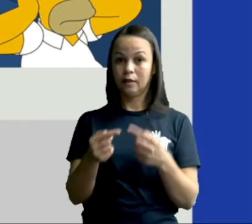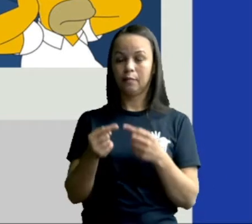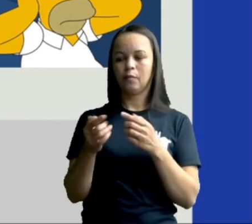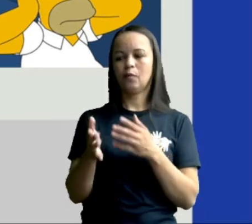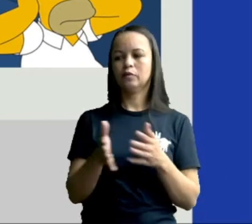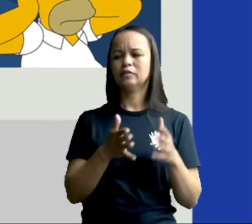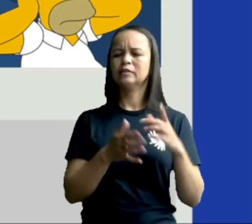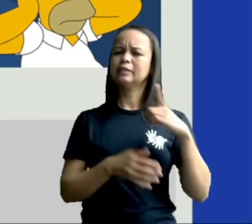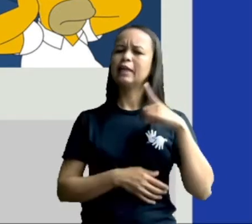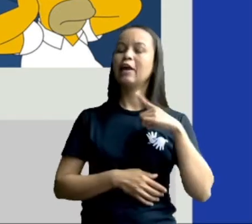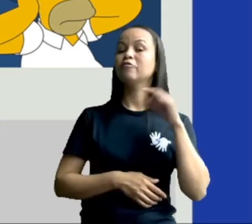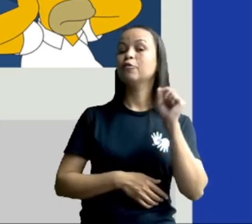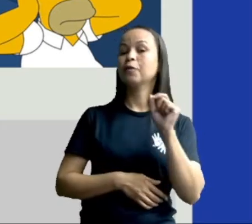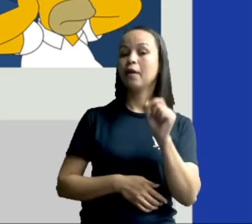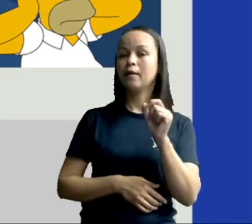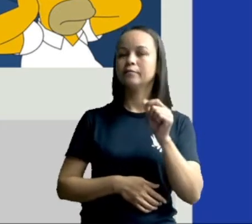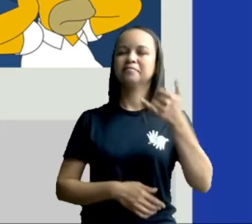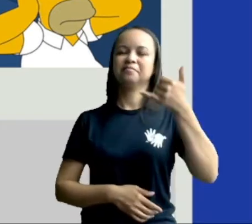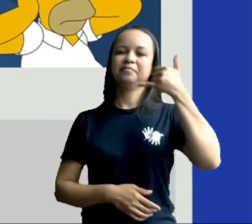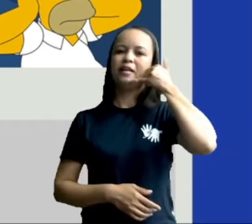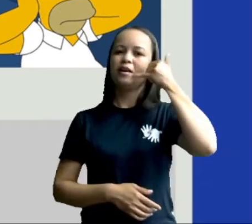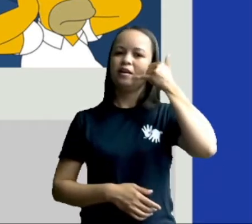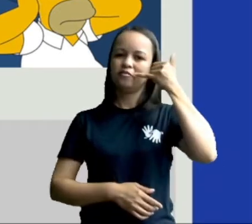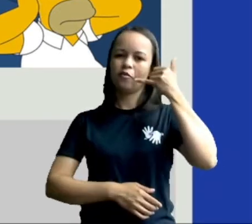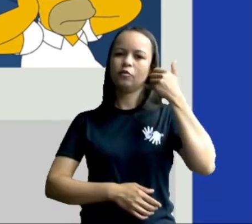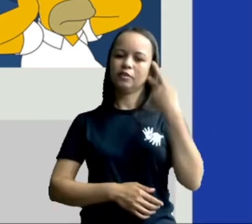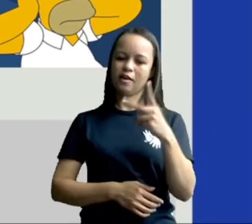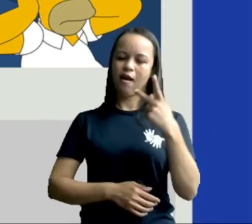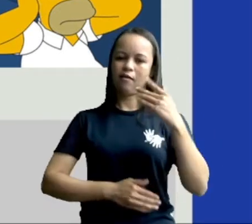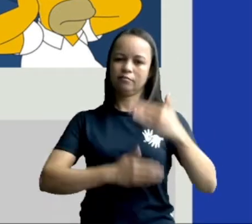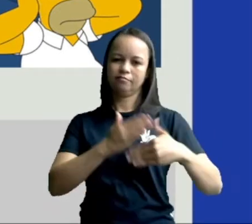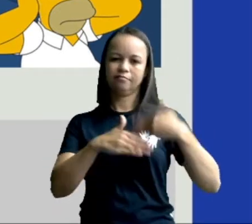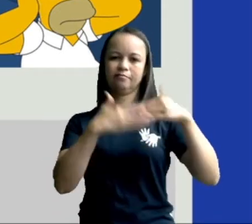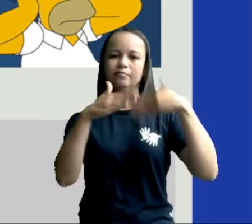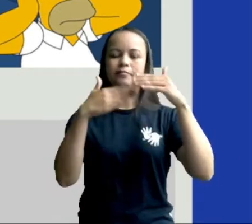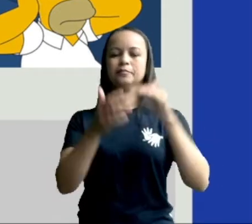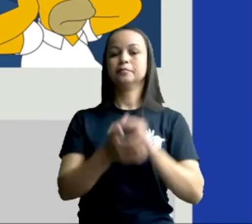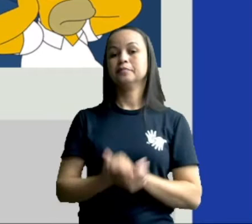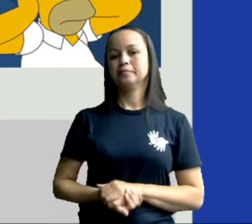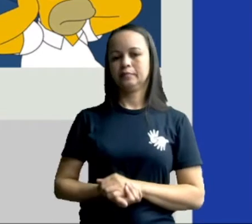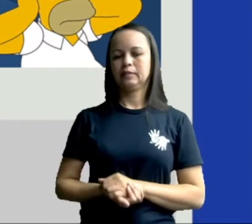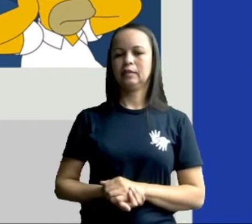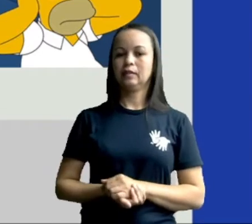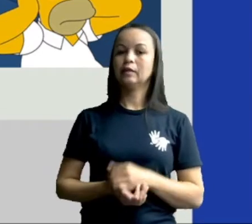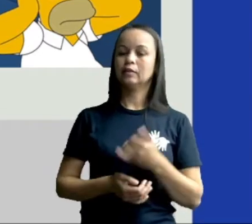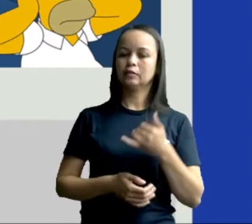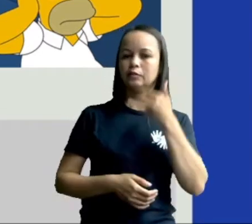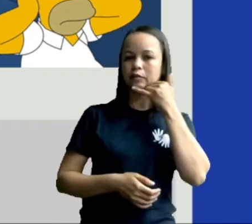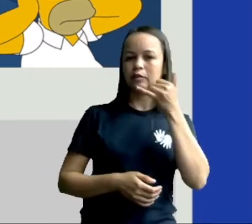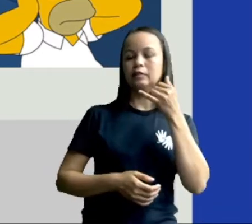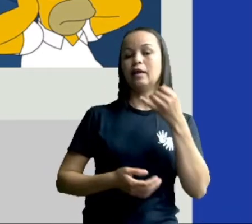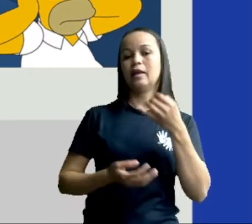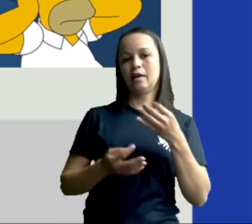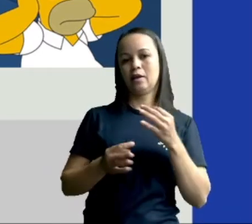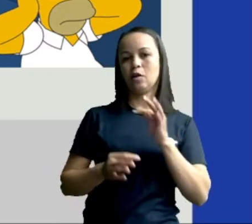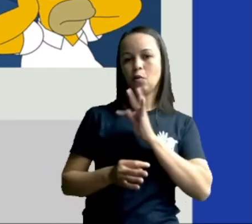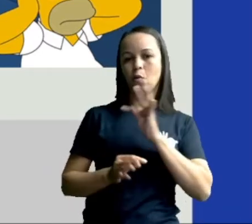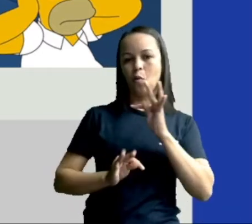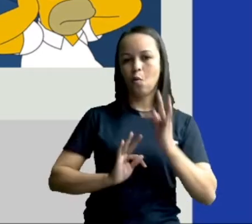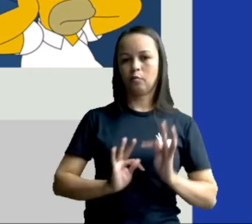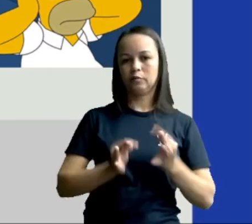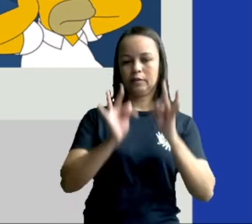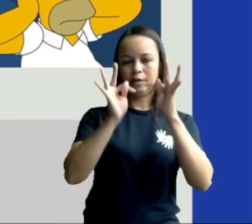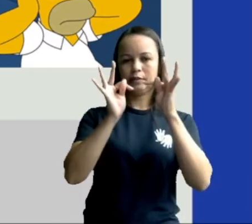aí o nosso querido telefone e a sua evolução. Vamos lá. Trata-se de um dispositivo de telecomunicação,